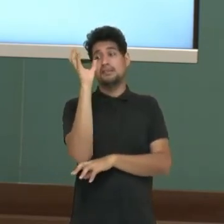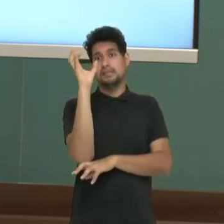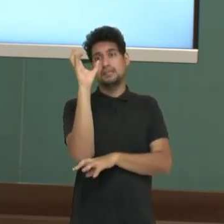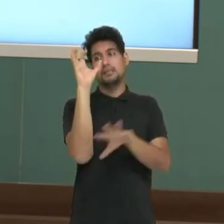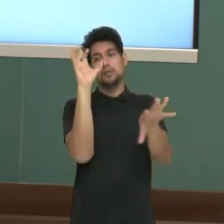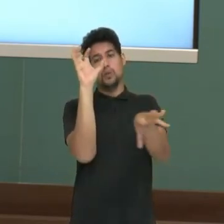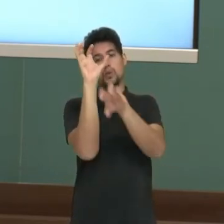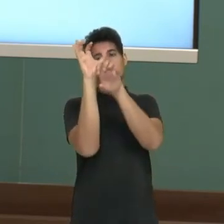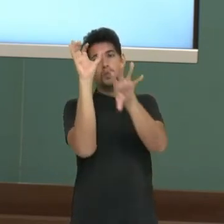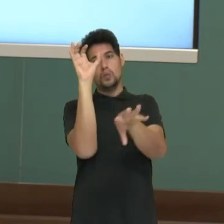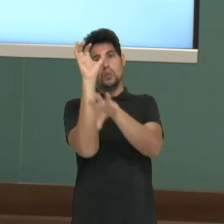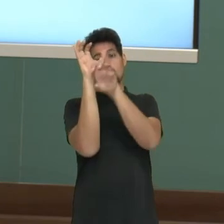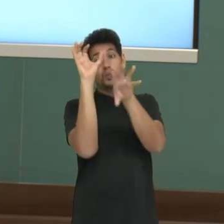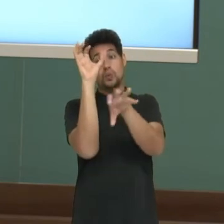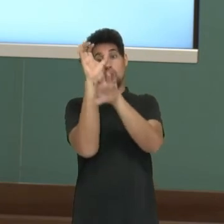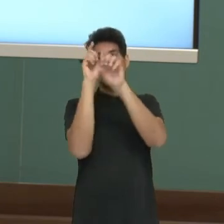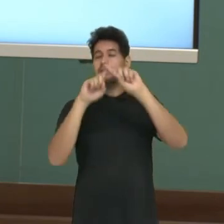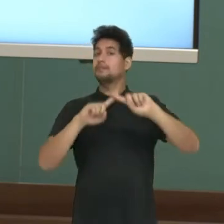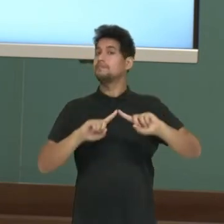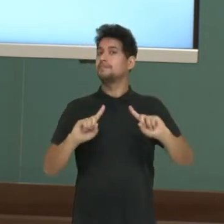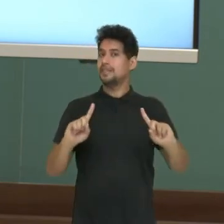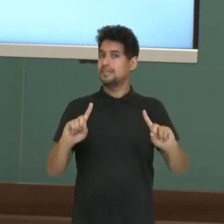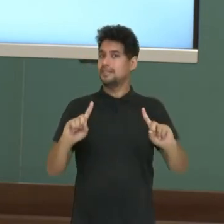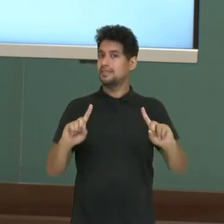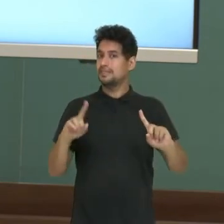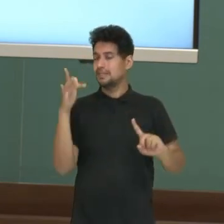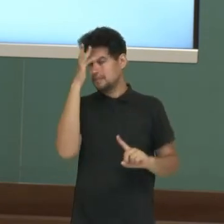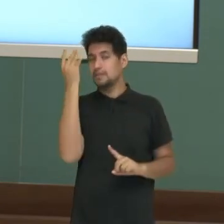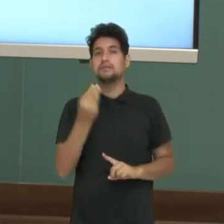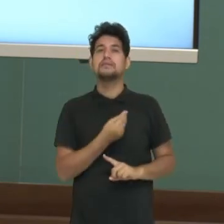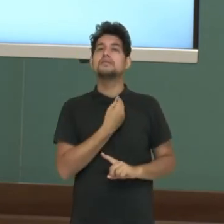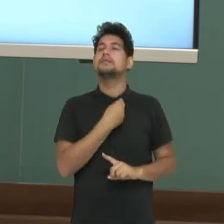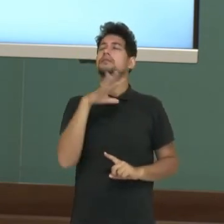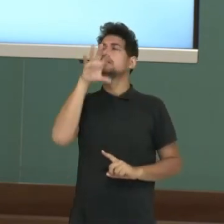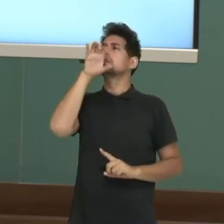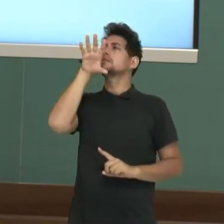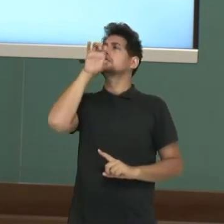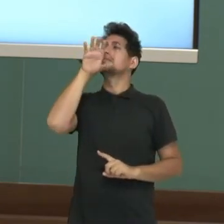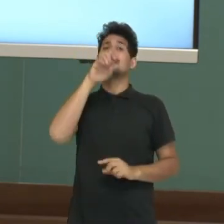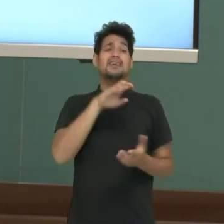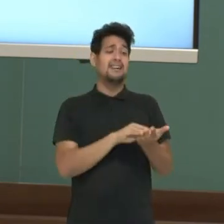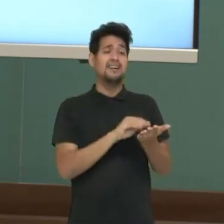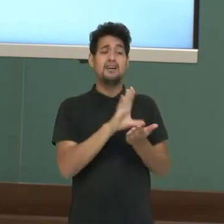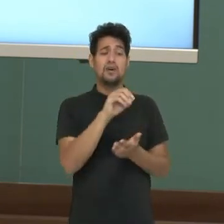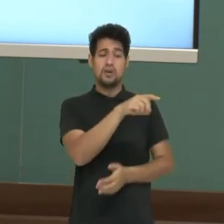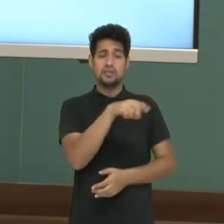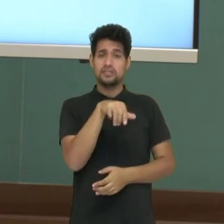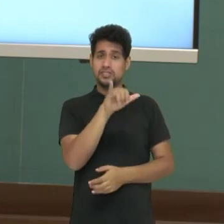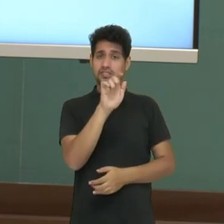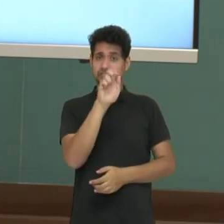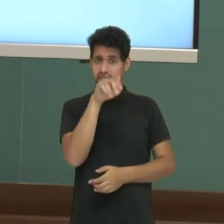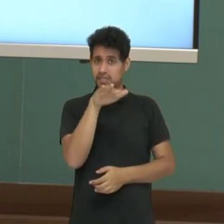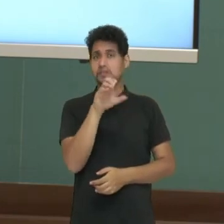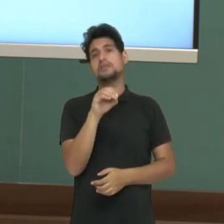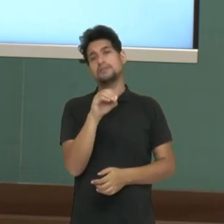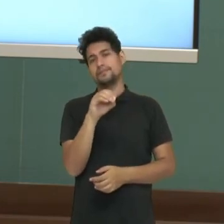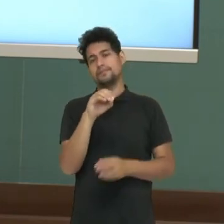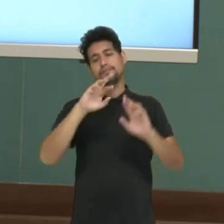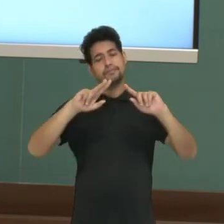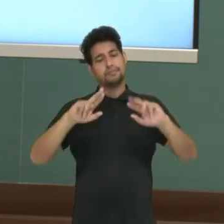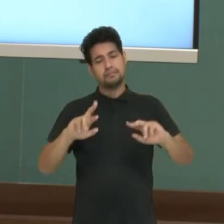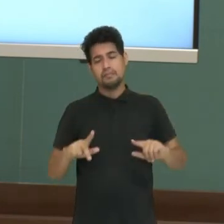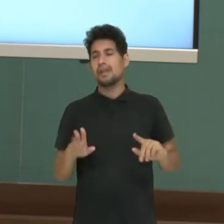beneficiar, mas os seres vivos que vivem da respiração, do oxigênio, podem ter problemas também, como